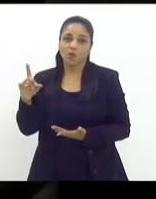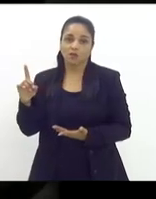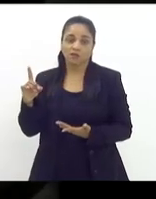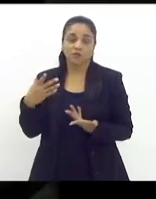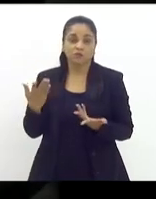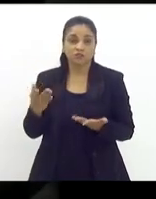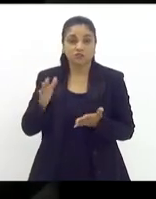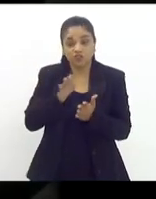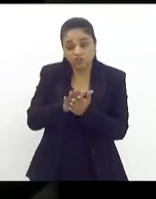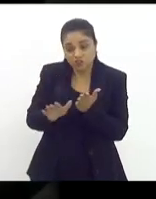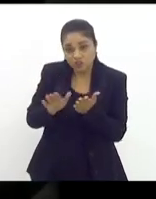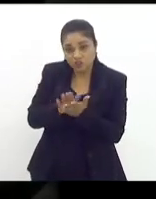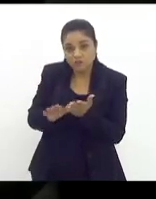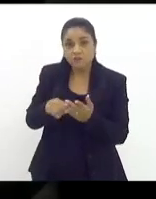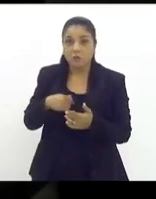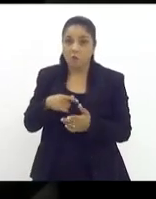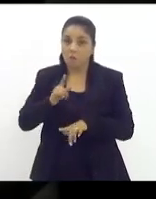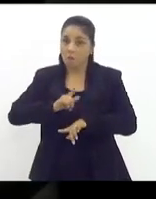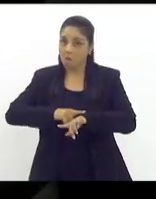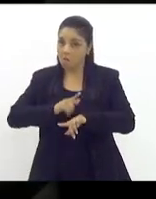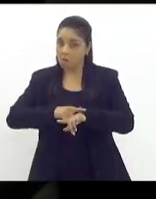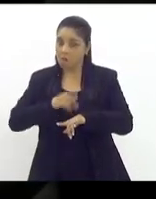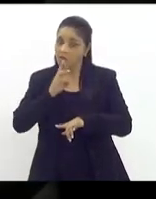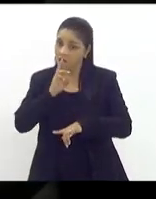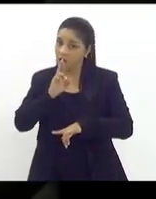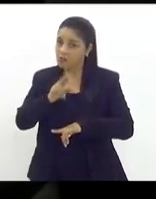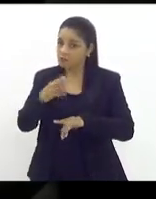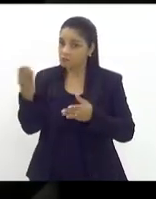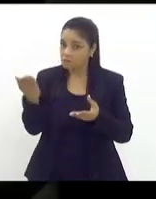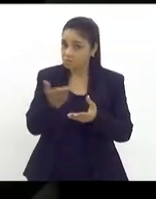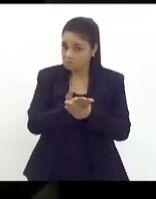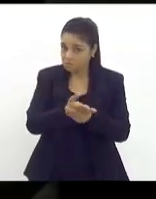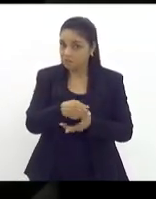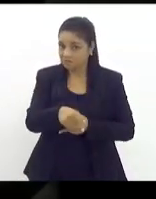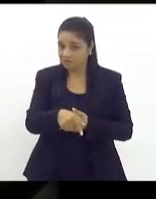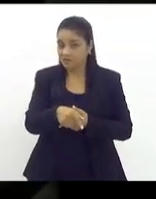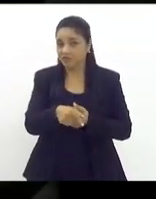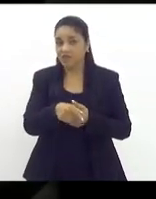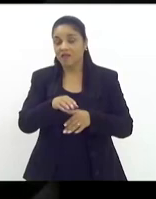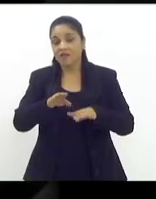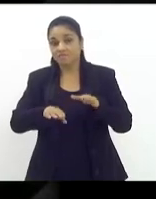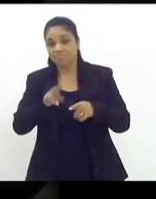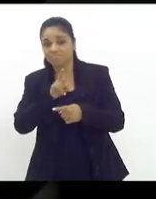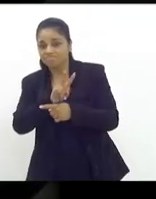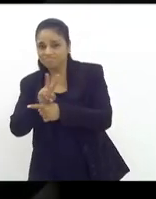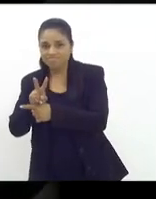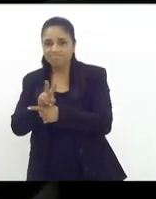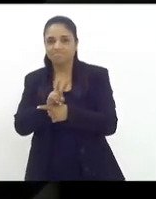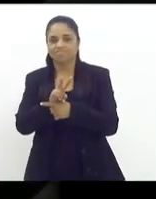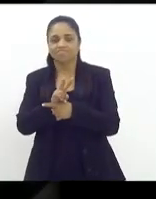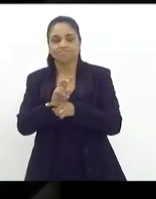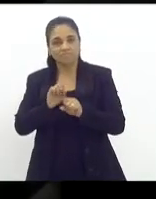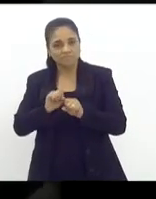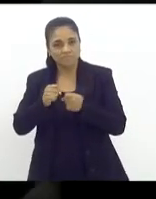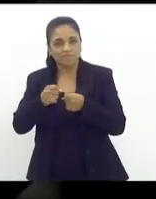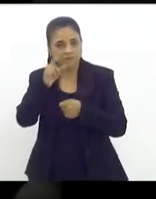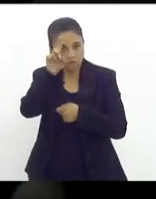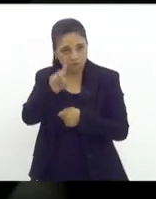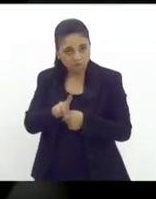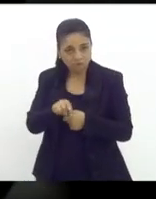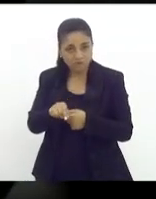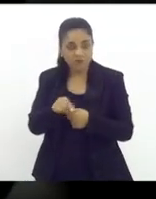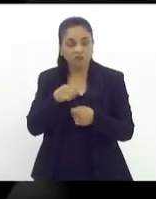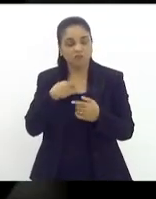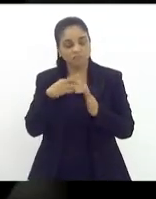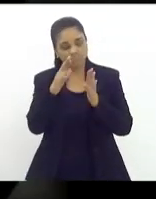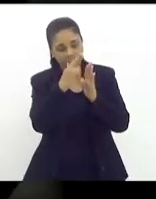determinado momento, ter que responder. Pensando em preservar alguns, é que nós estabelecemos esses critérios.